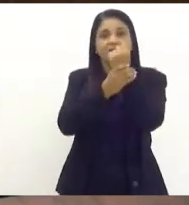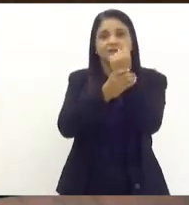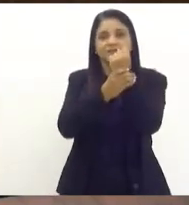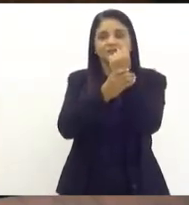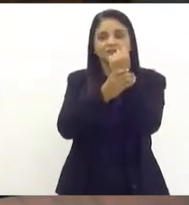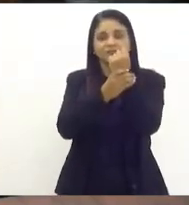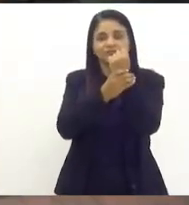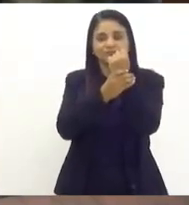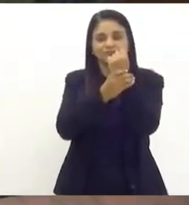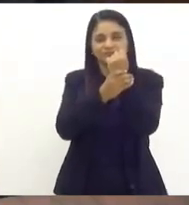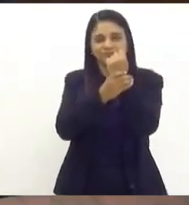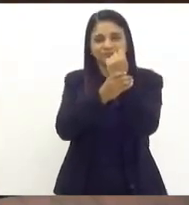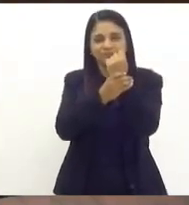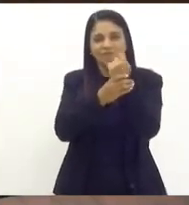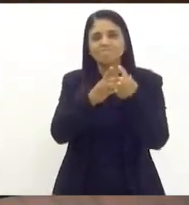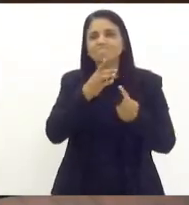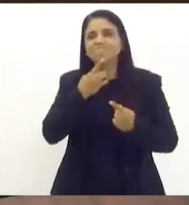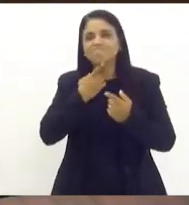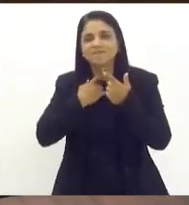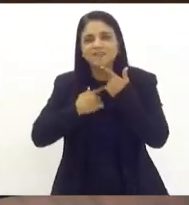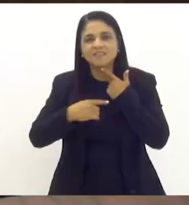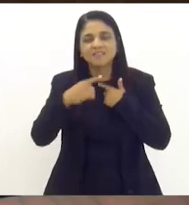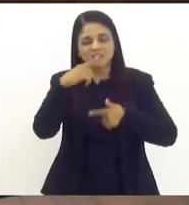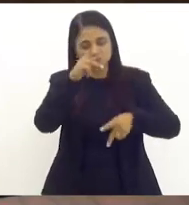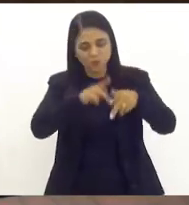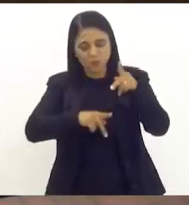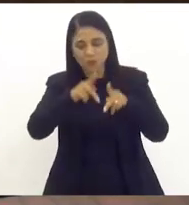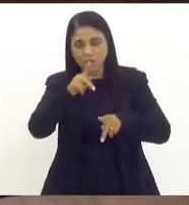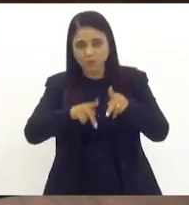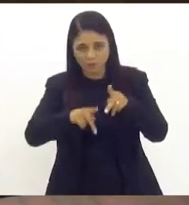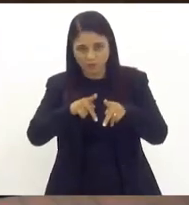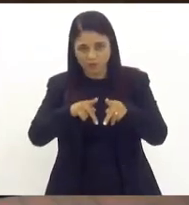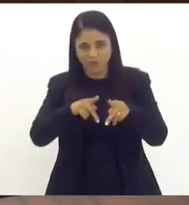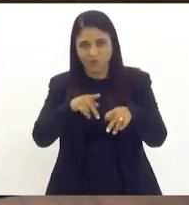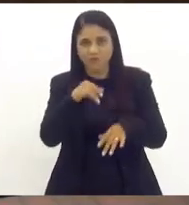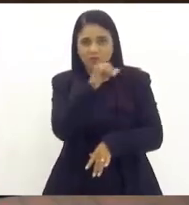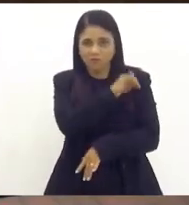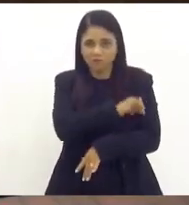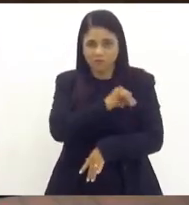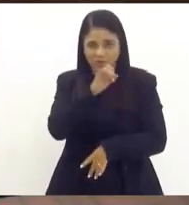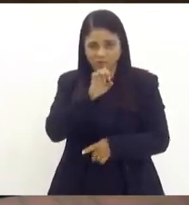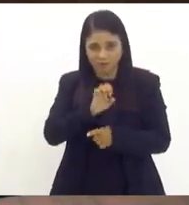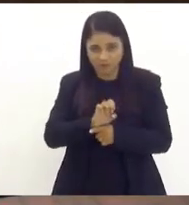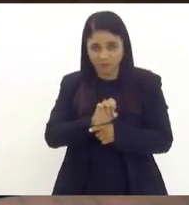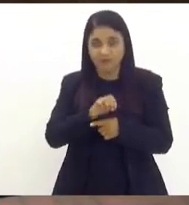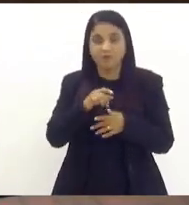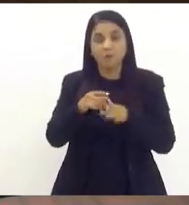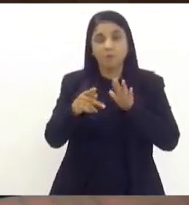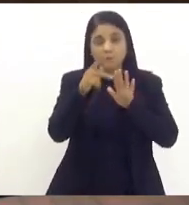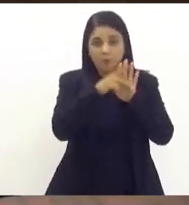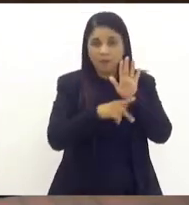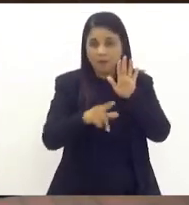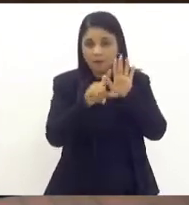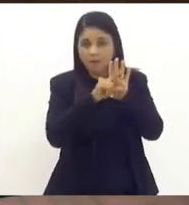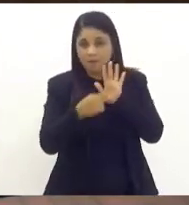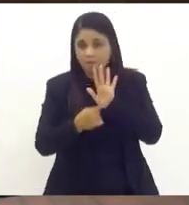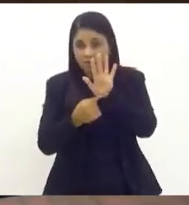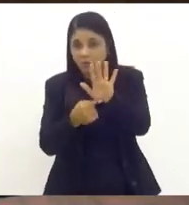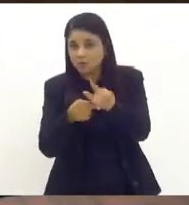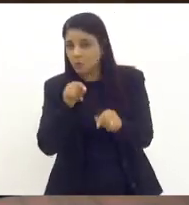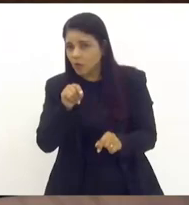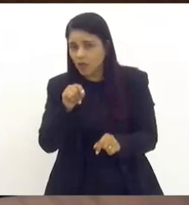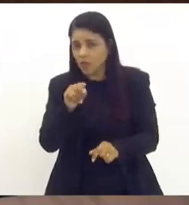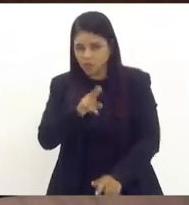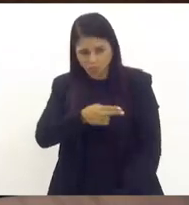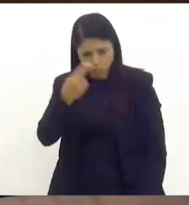efetividade daquilo que deseja o povo Fluminense porque quando apresentamos um projeto de lei não falamos apenas